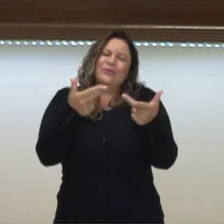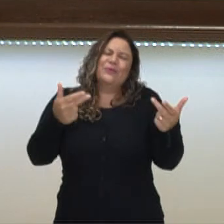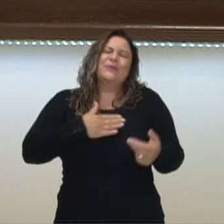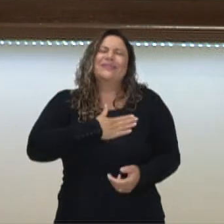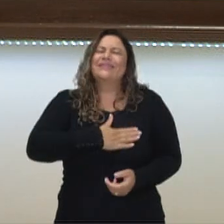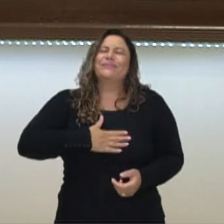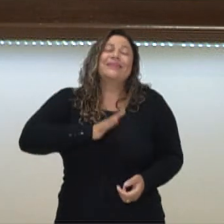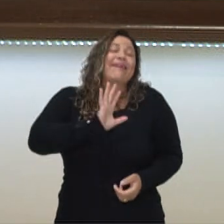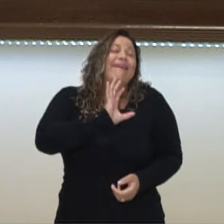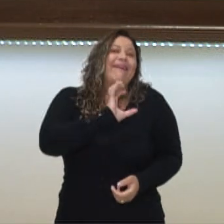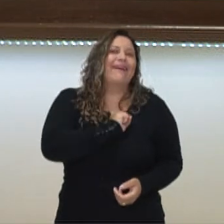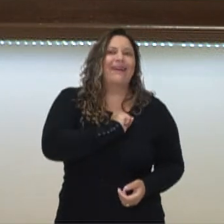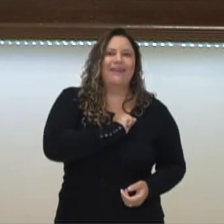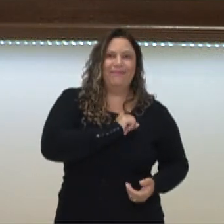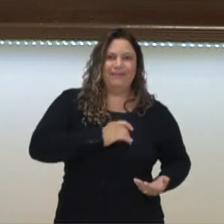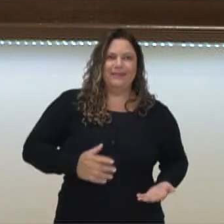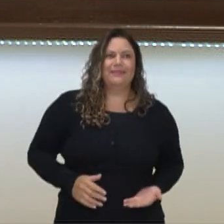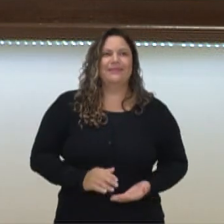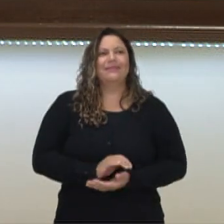gente ama fazer.